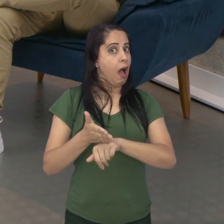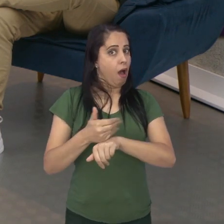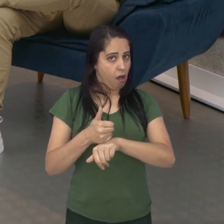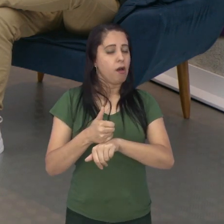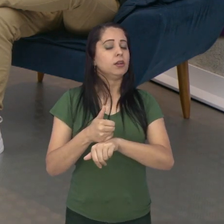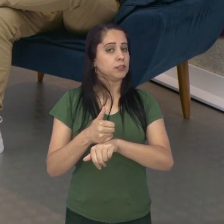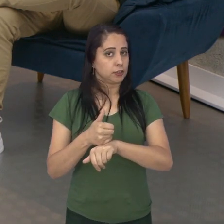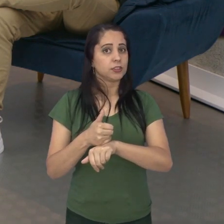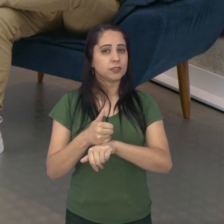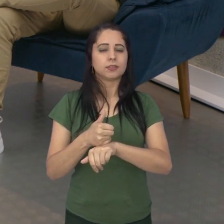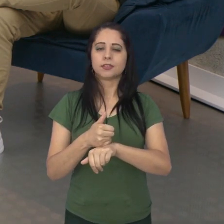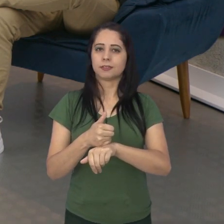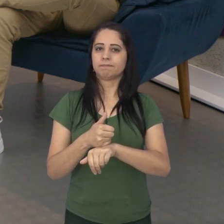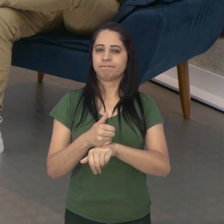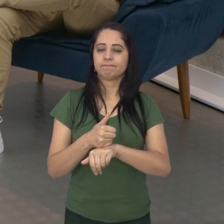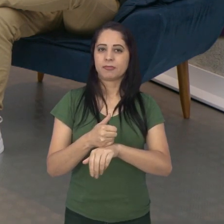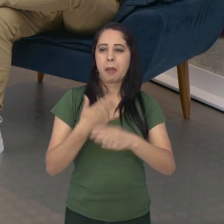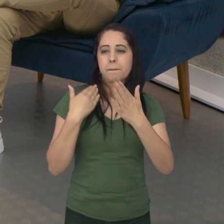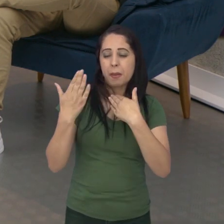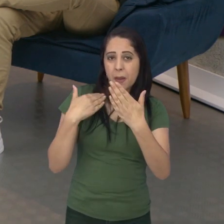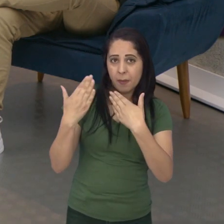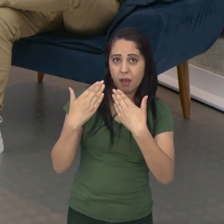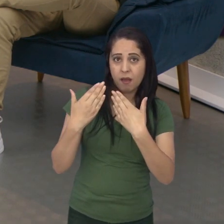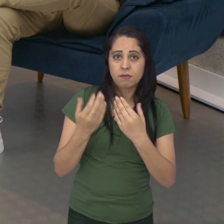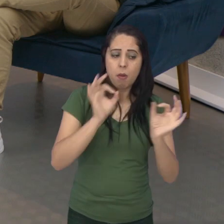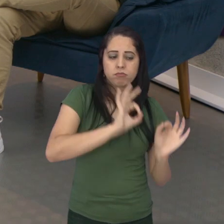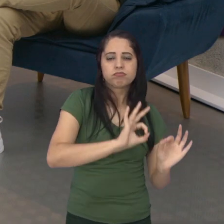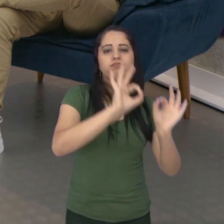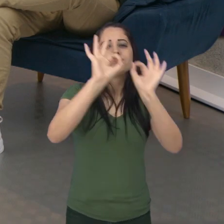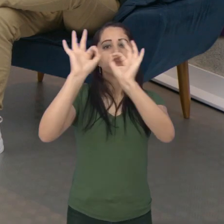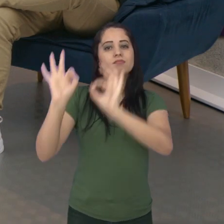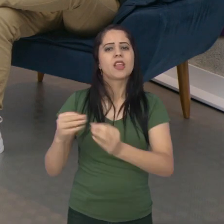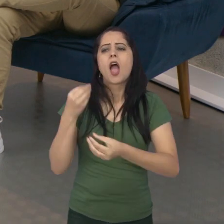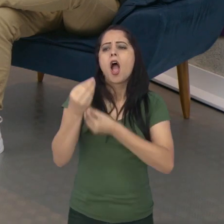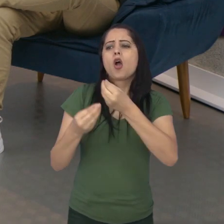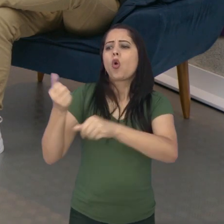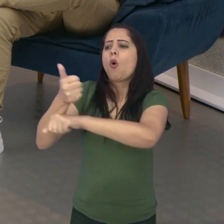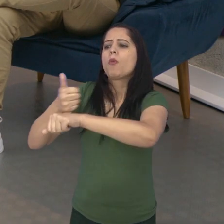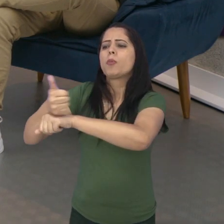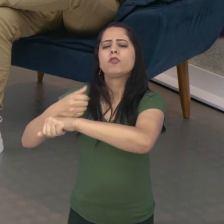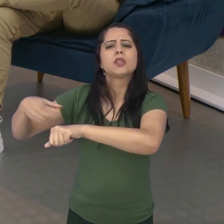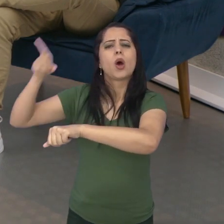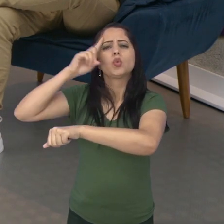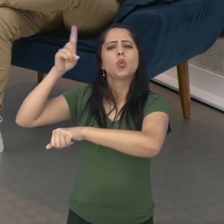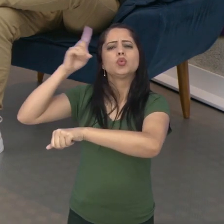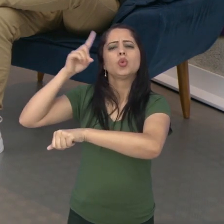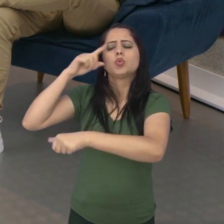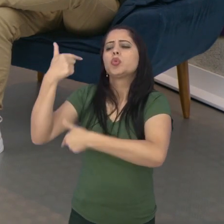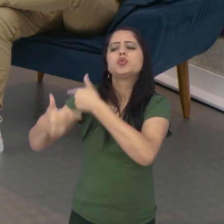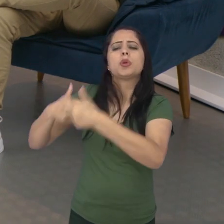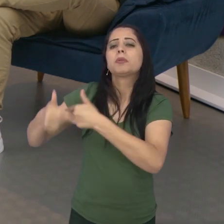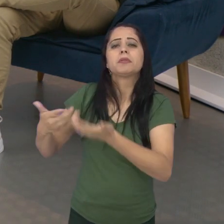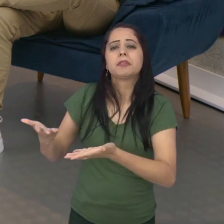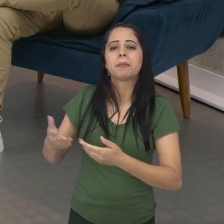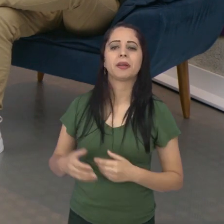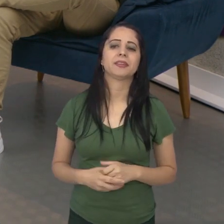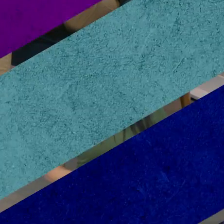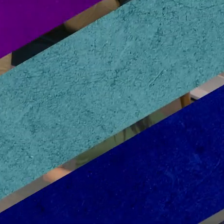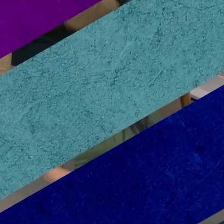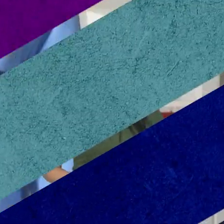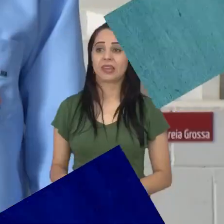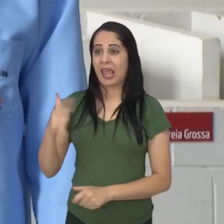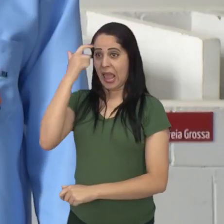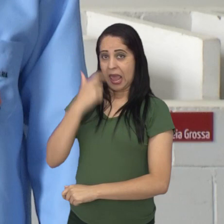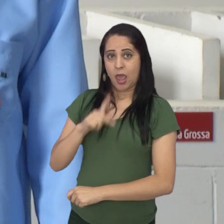Obrigada. Mas antes de começar o nosso bate-papo com a Fabiana, vamos acompanhar o dia a dia de um profissional que já atua nessa